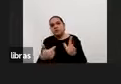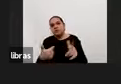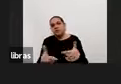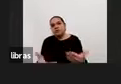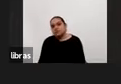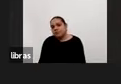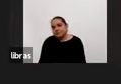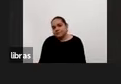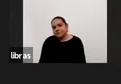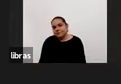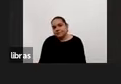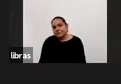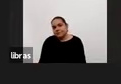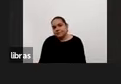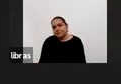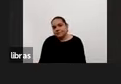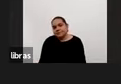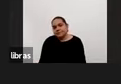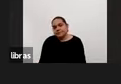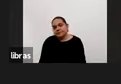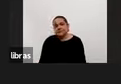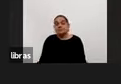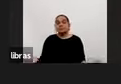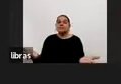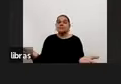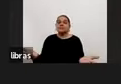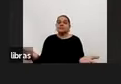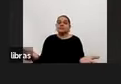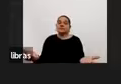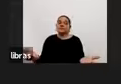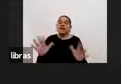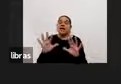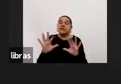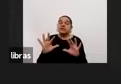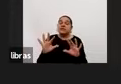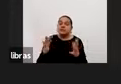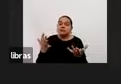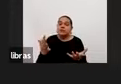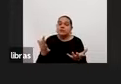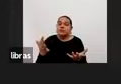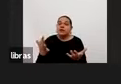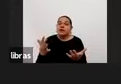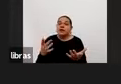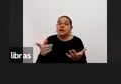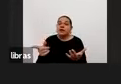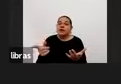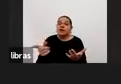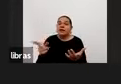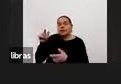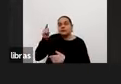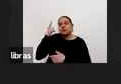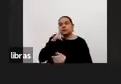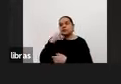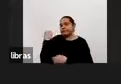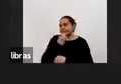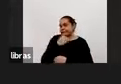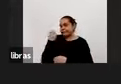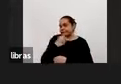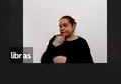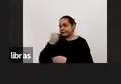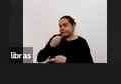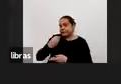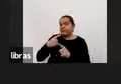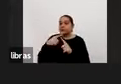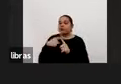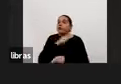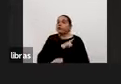deveríamos ter aí na sequência, tá? E eles conseguem vender bem o pacote, Gilson, porque o governo diz o